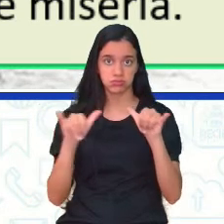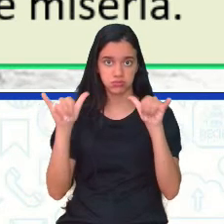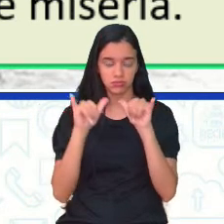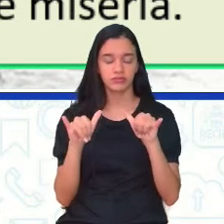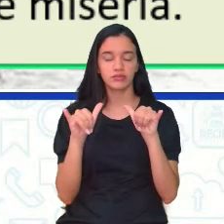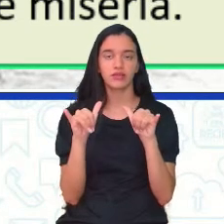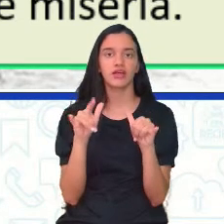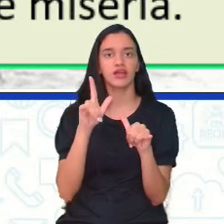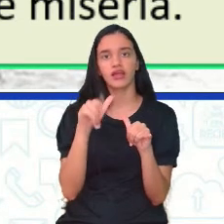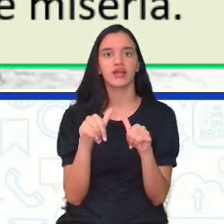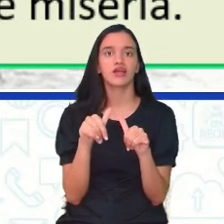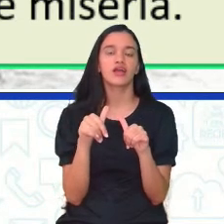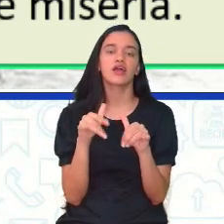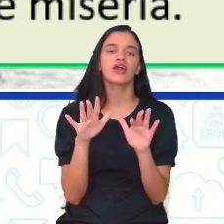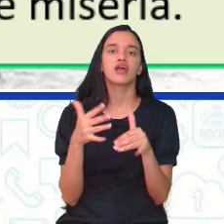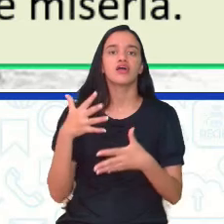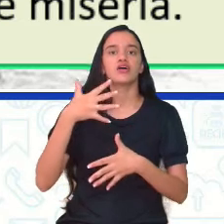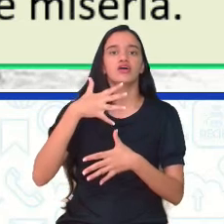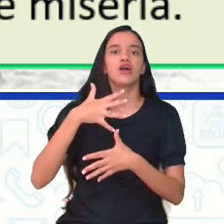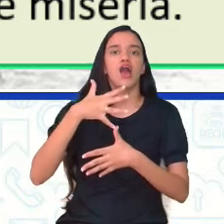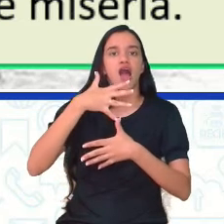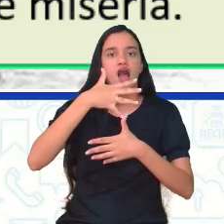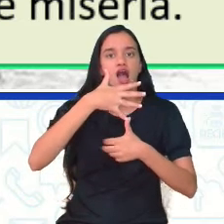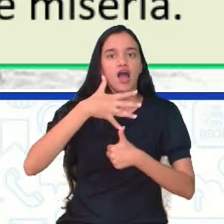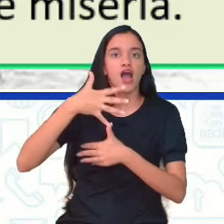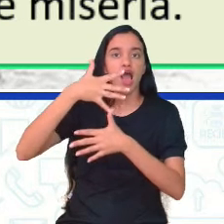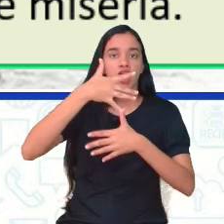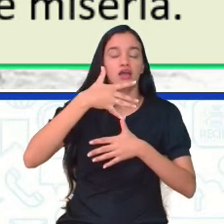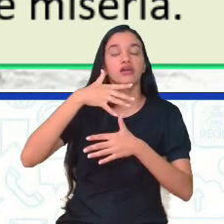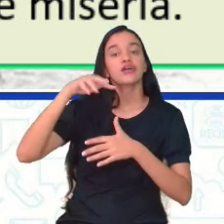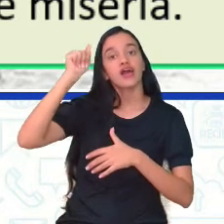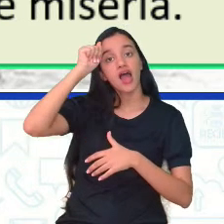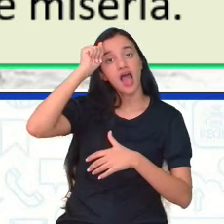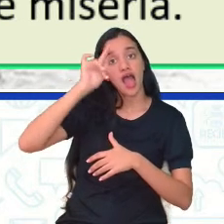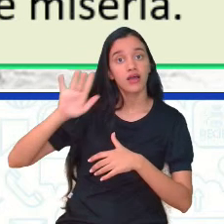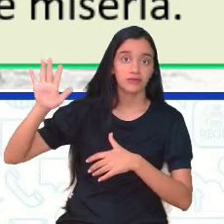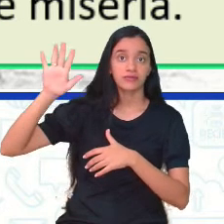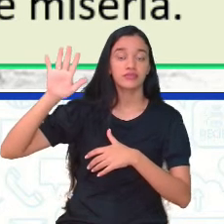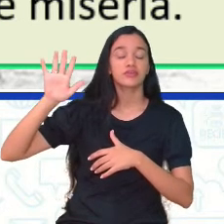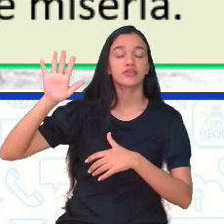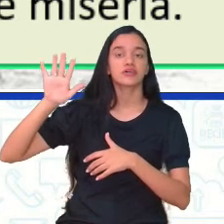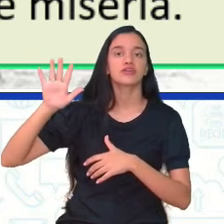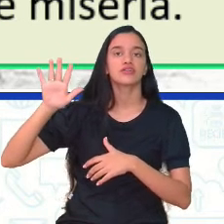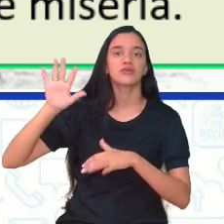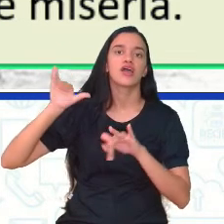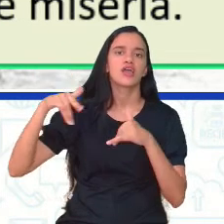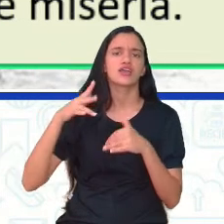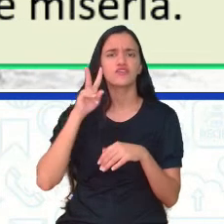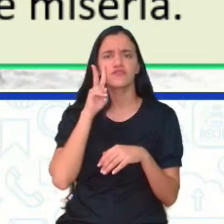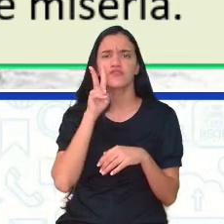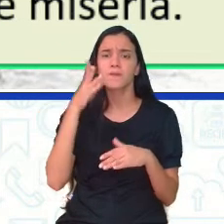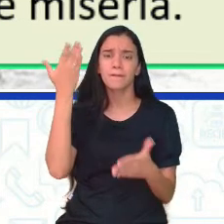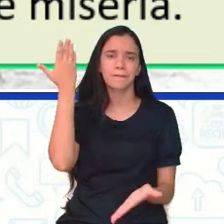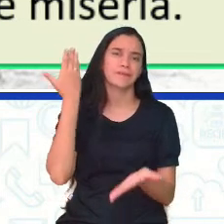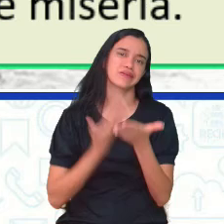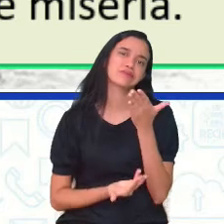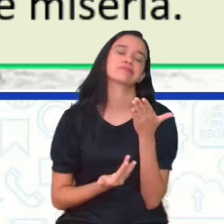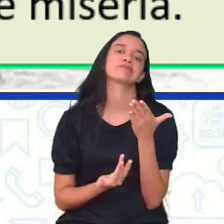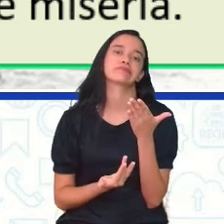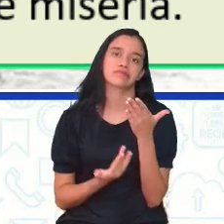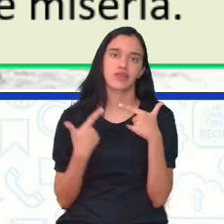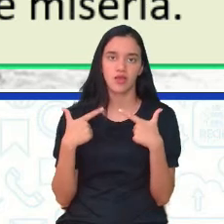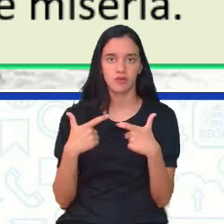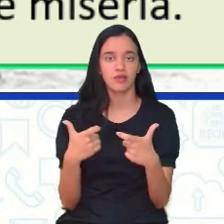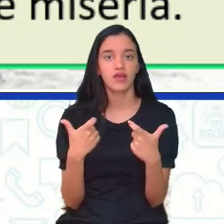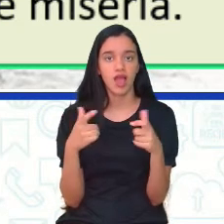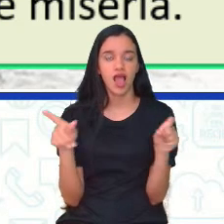do continente africano, e na região da Etiópia a gente viu que eles foram varridos, né, eles perderam, né, as